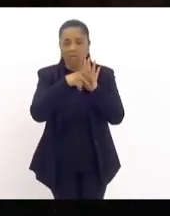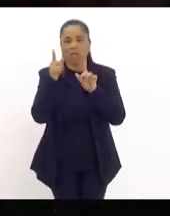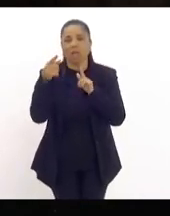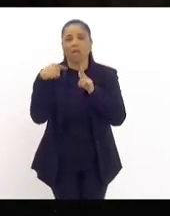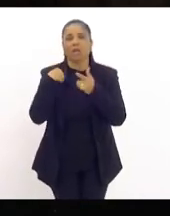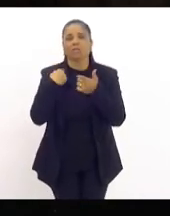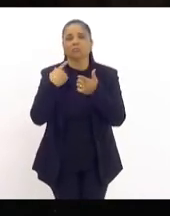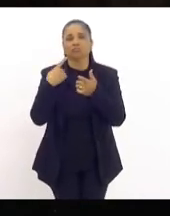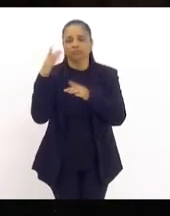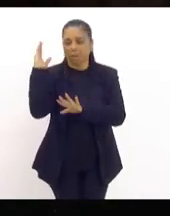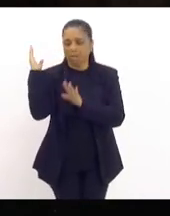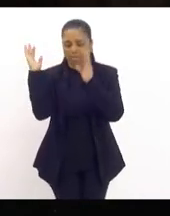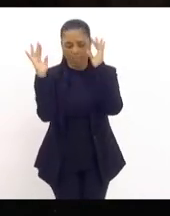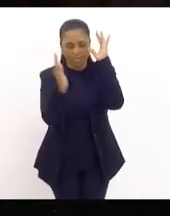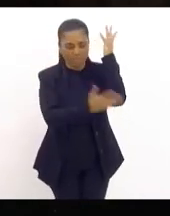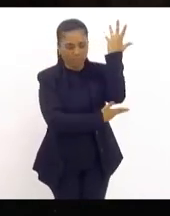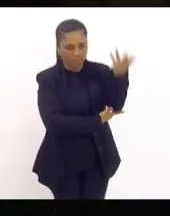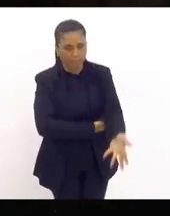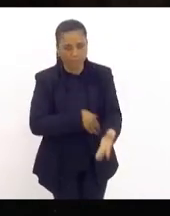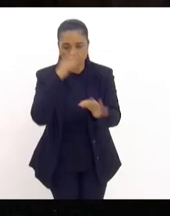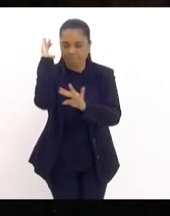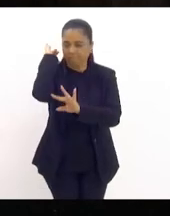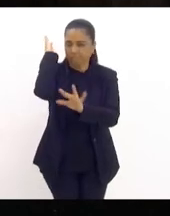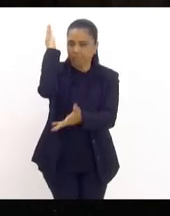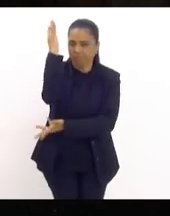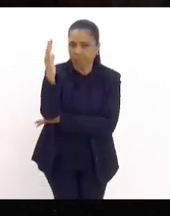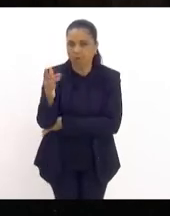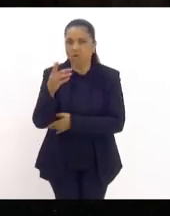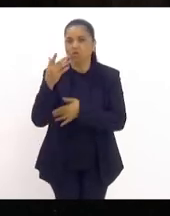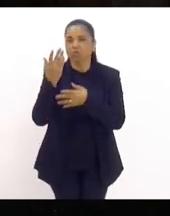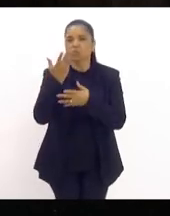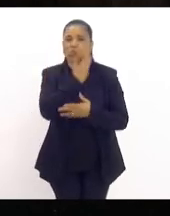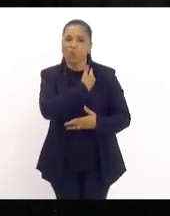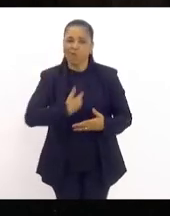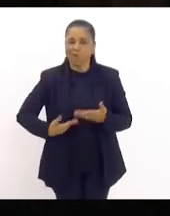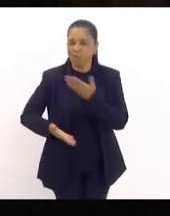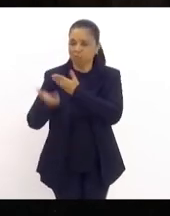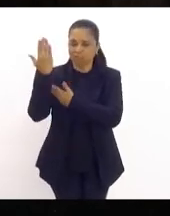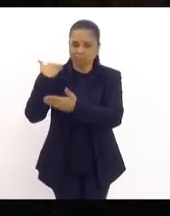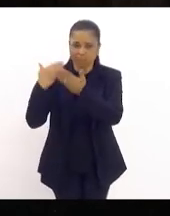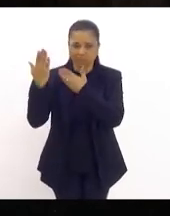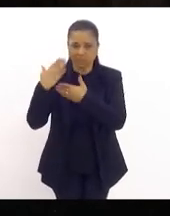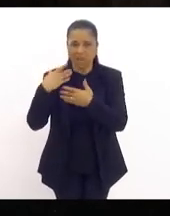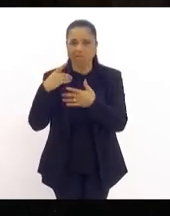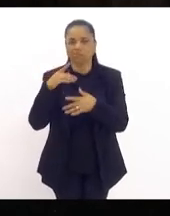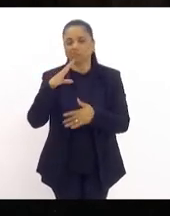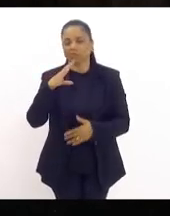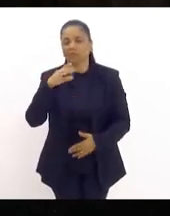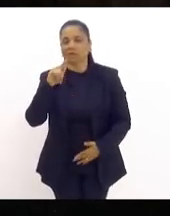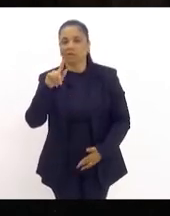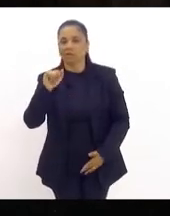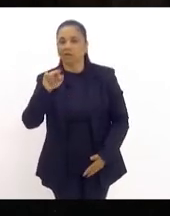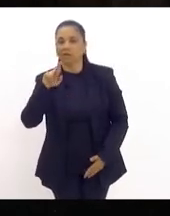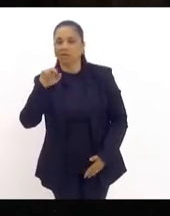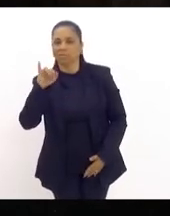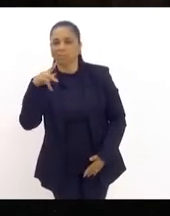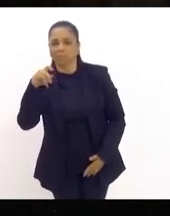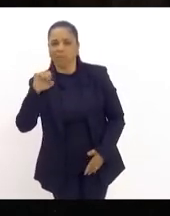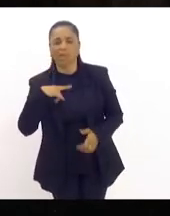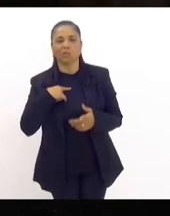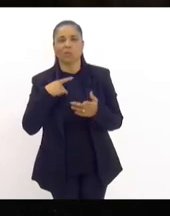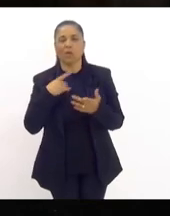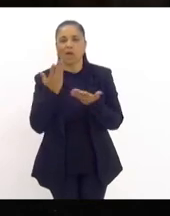governo passado, com os garimpeiros dizimando as tribos indígenas